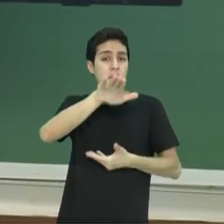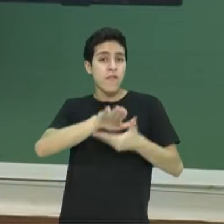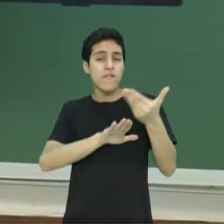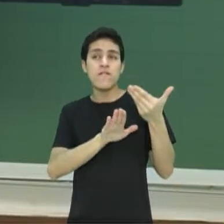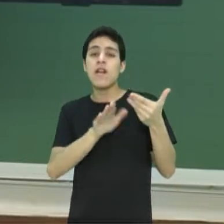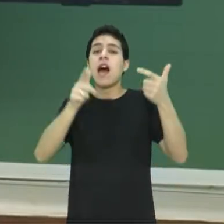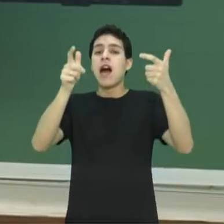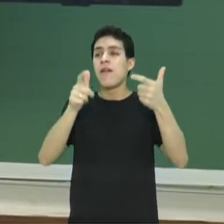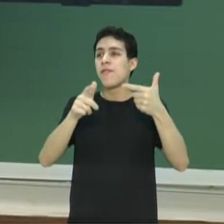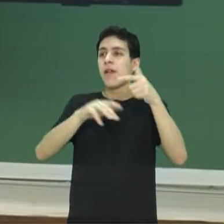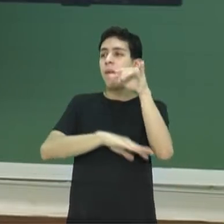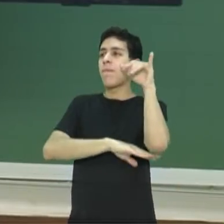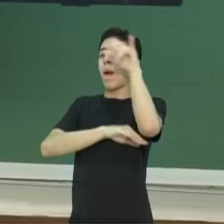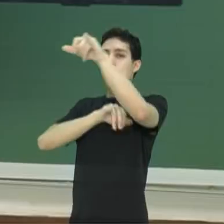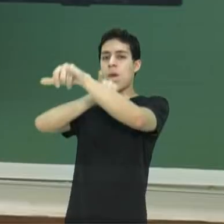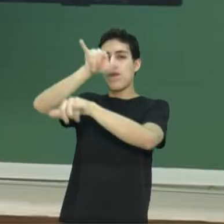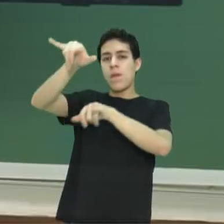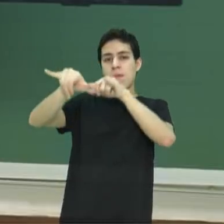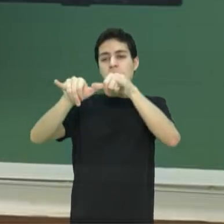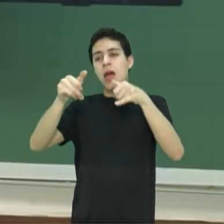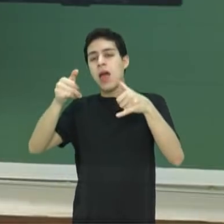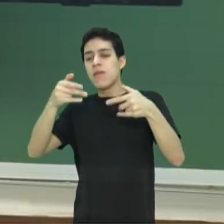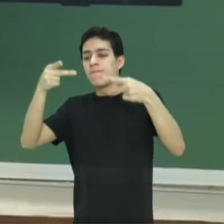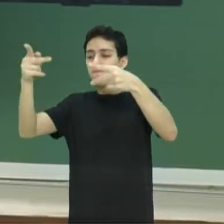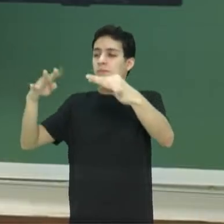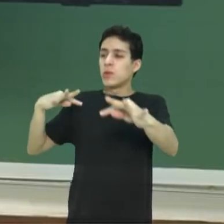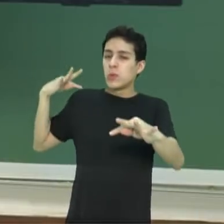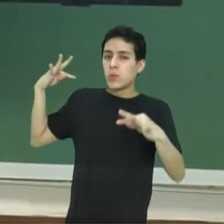são em direção ao turismo europeu.